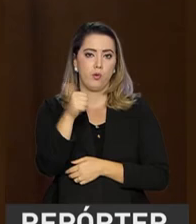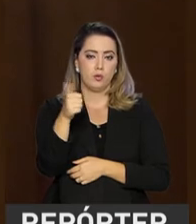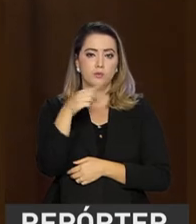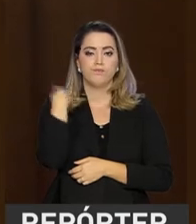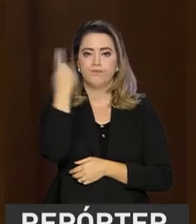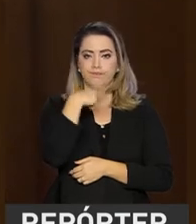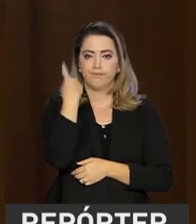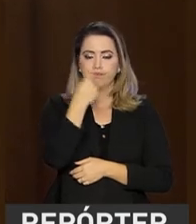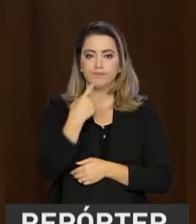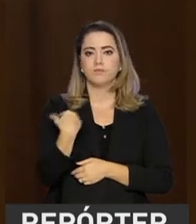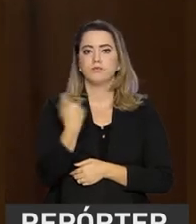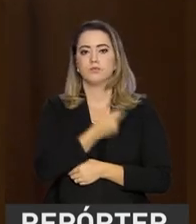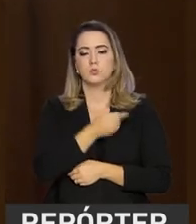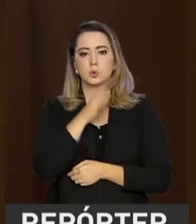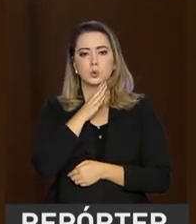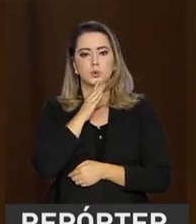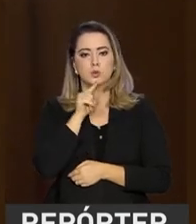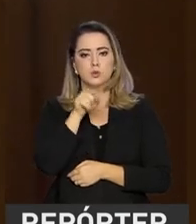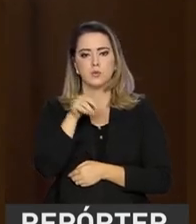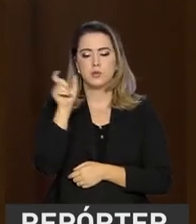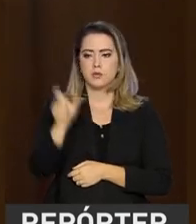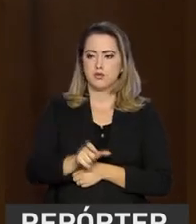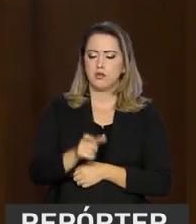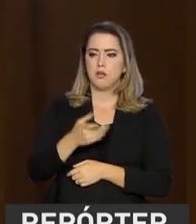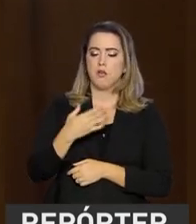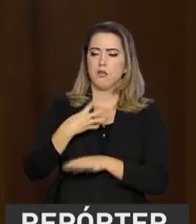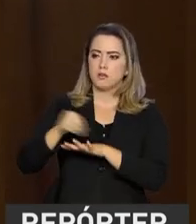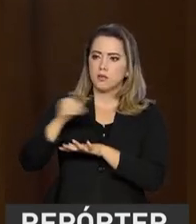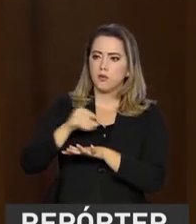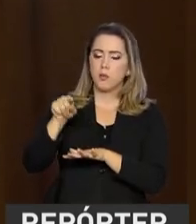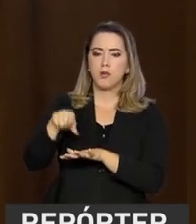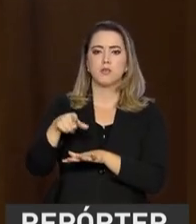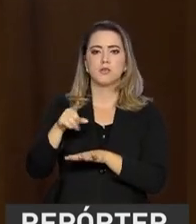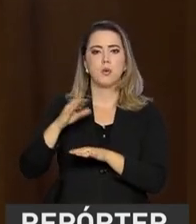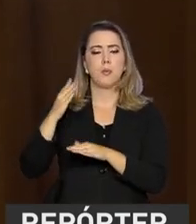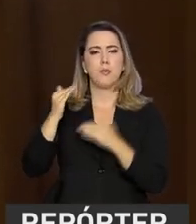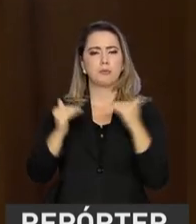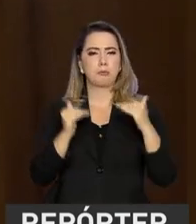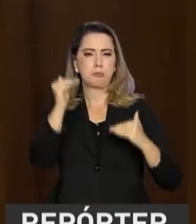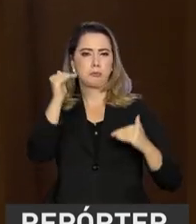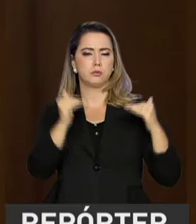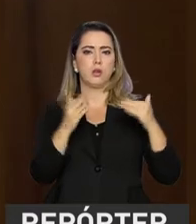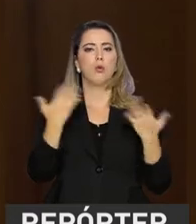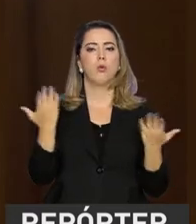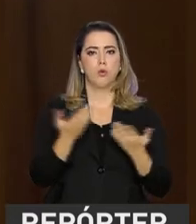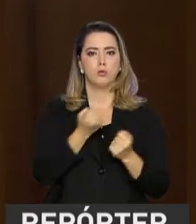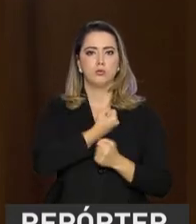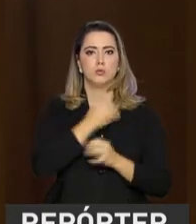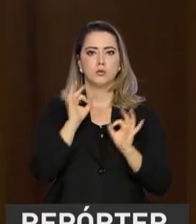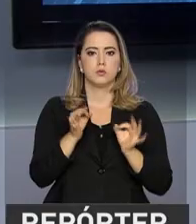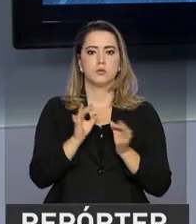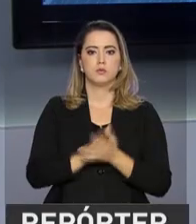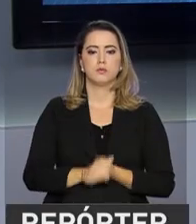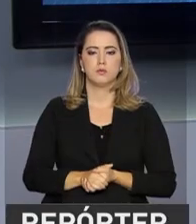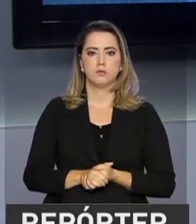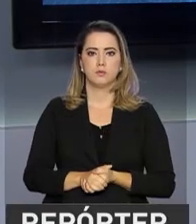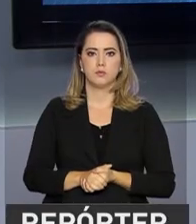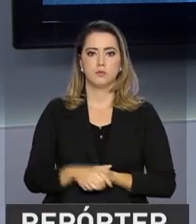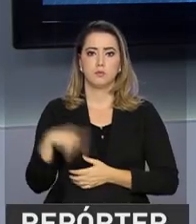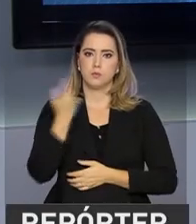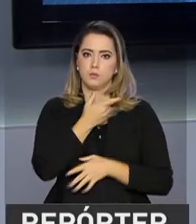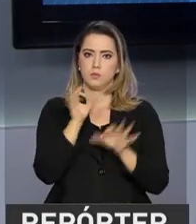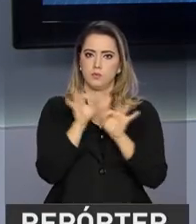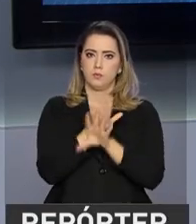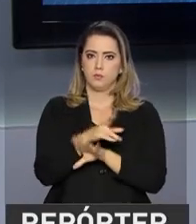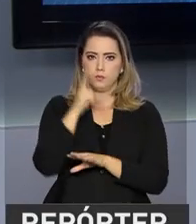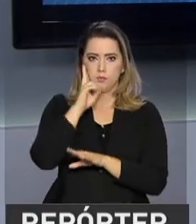conhecia essa informação de que as mulheres fazem mais que os homens mas agora a gente consegue medir nós ficamos